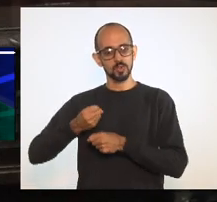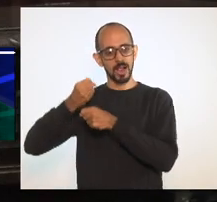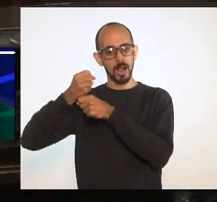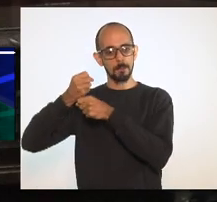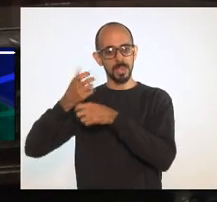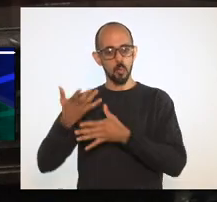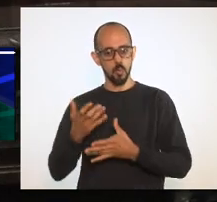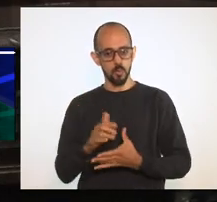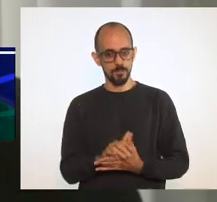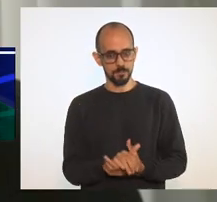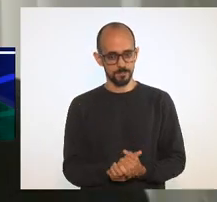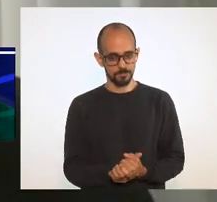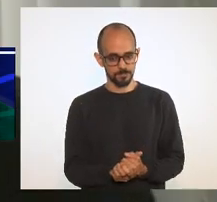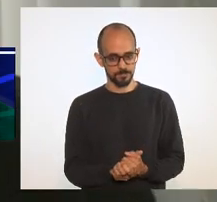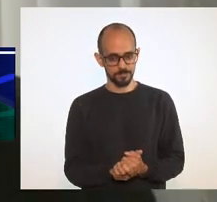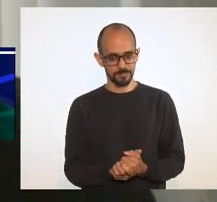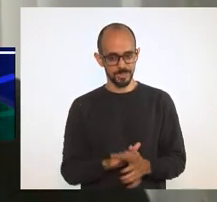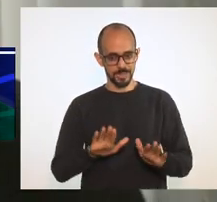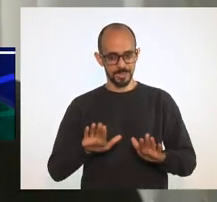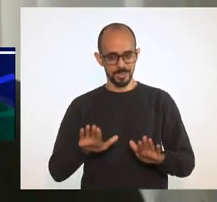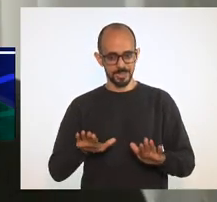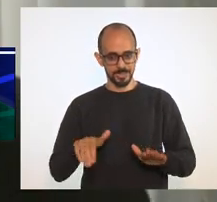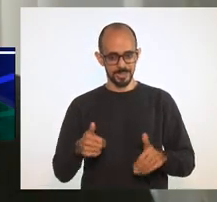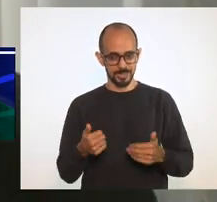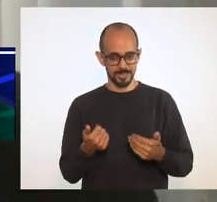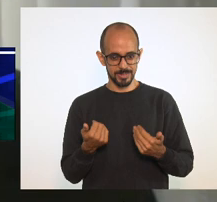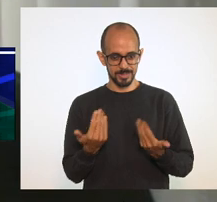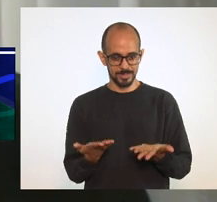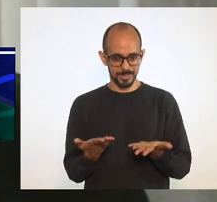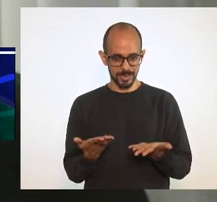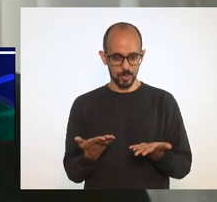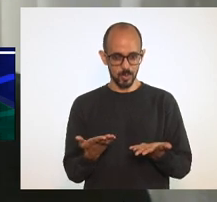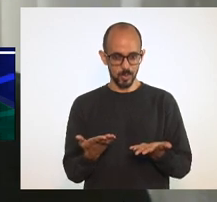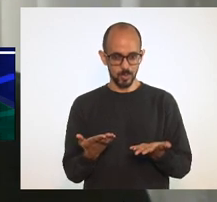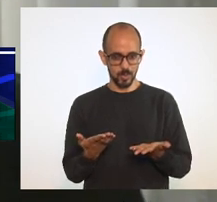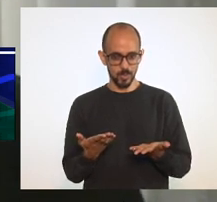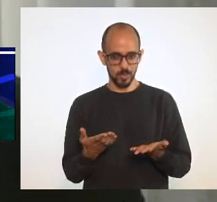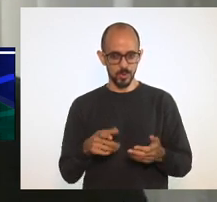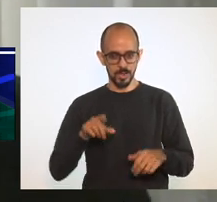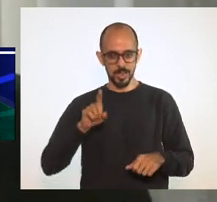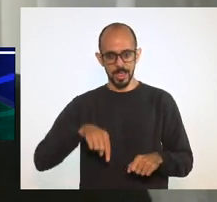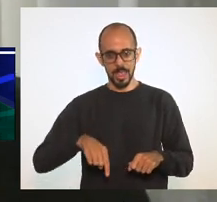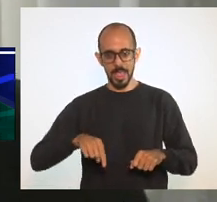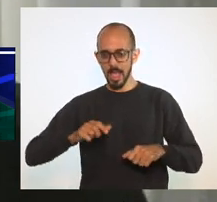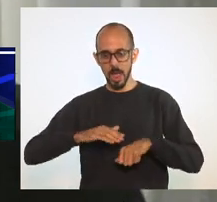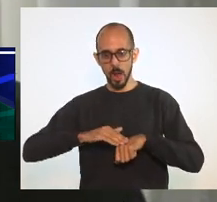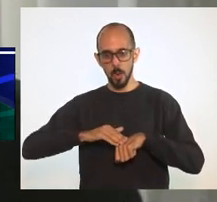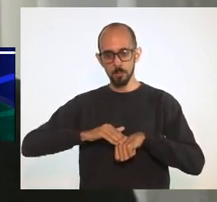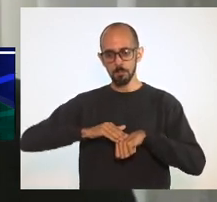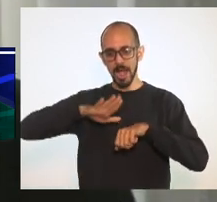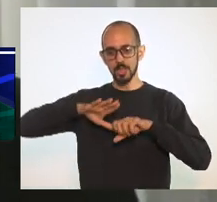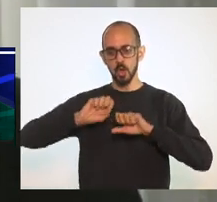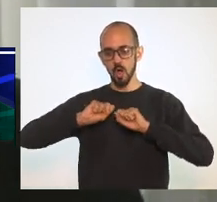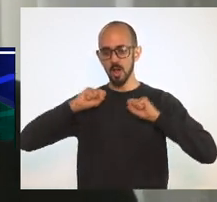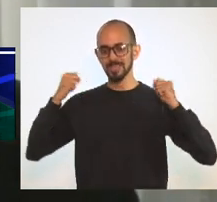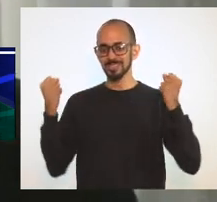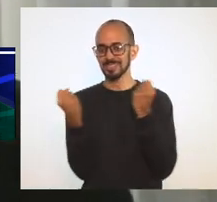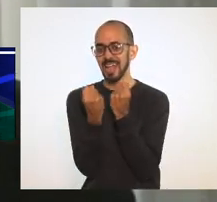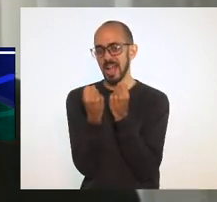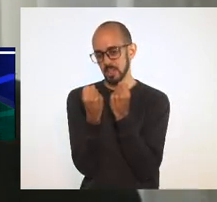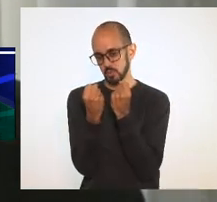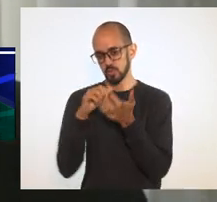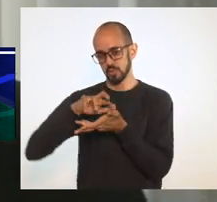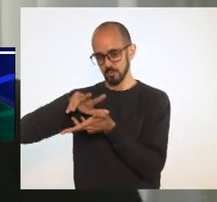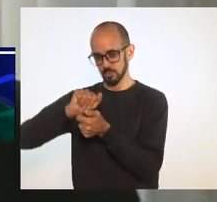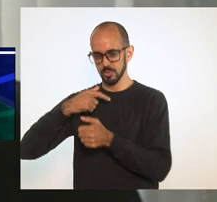Assim, nada mais justo, né, cara, de dar o nome ao maior estádio que eu joguei toda a minha vida. Eu joguei em grandes estádios do